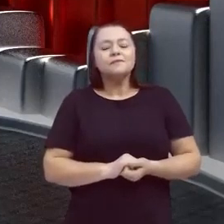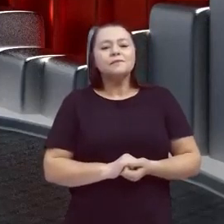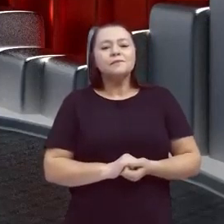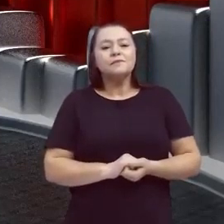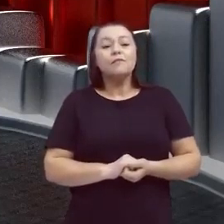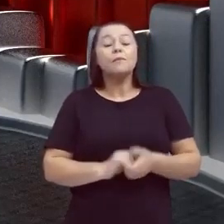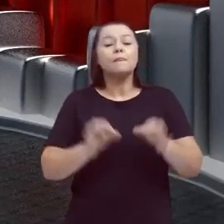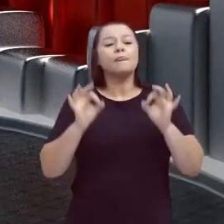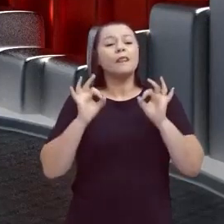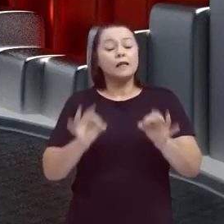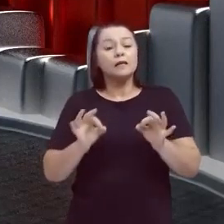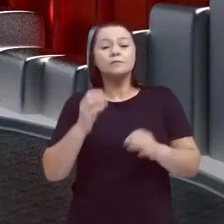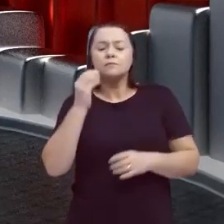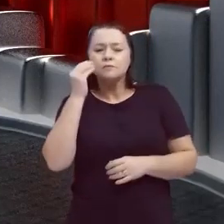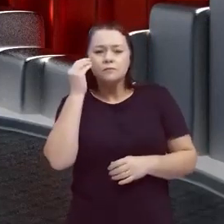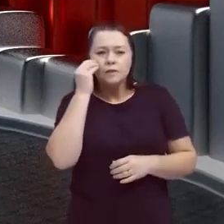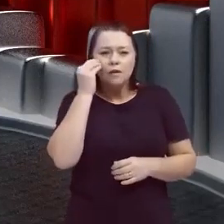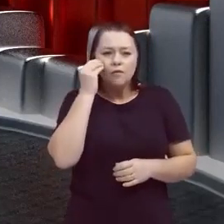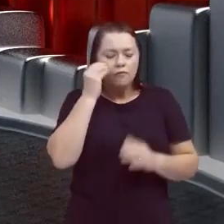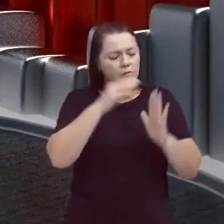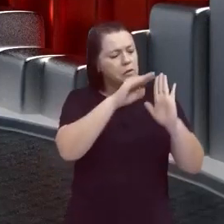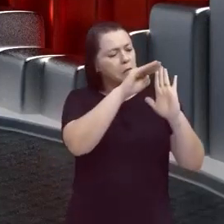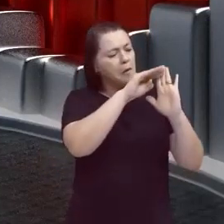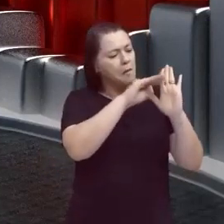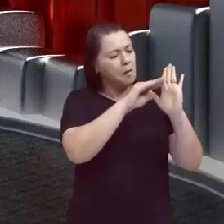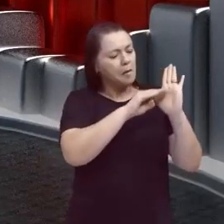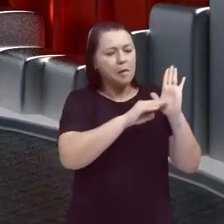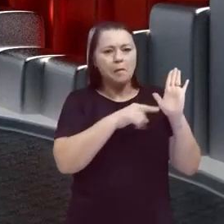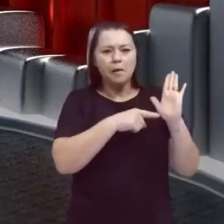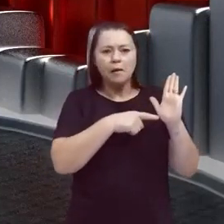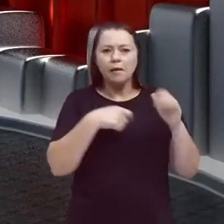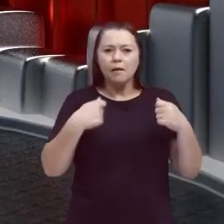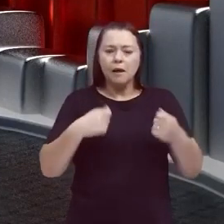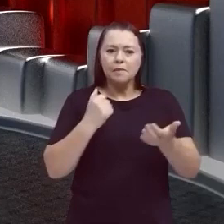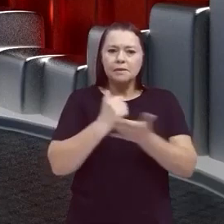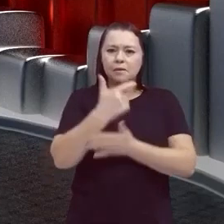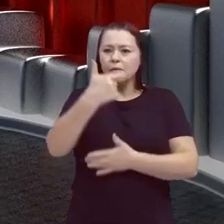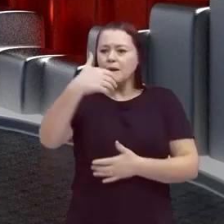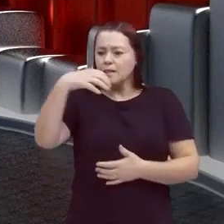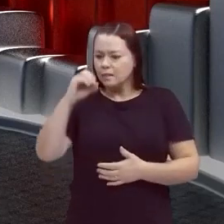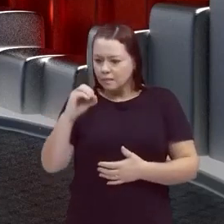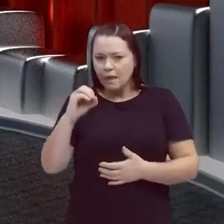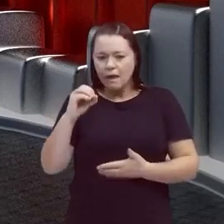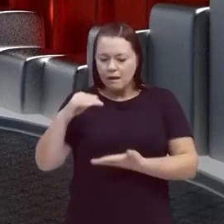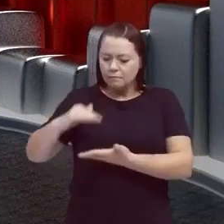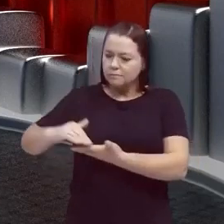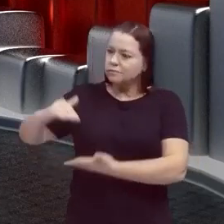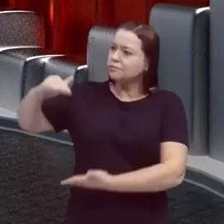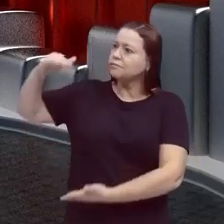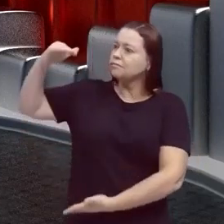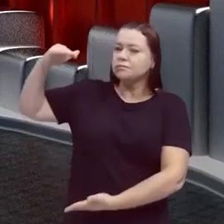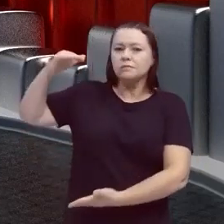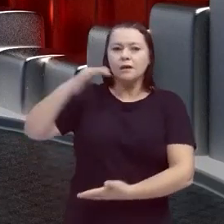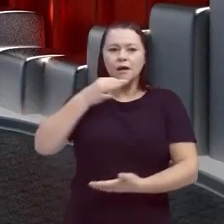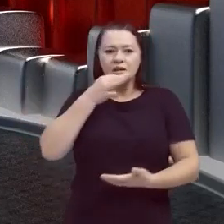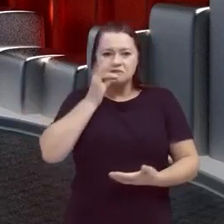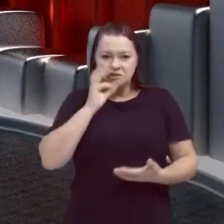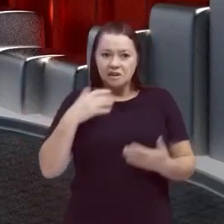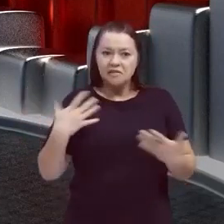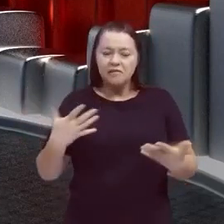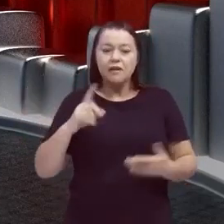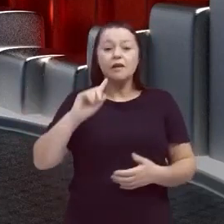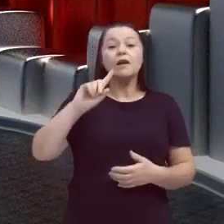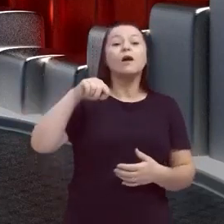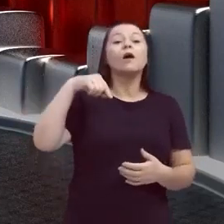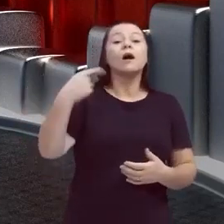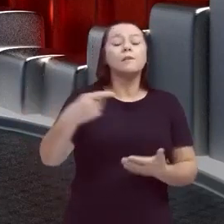Certo, vimos aí que na lista da senhora Lopes, ela vai comprar 10 pacotes de café. Foi o maior número que ela tinha na lista. O nosso próximo exercitando